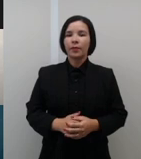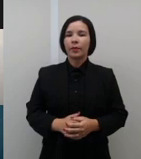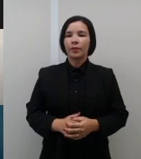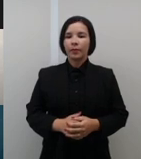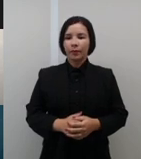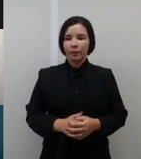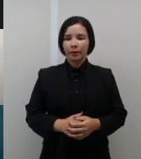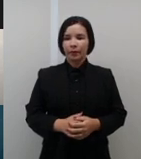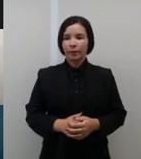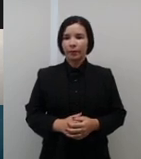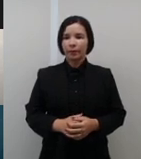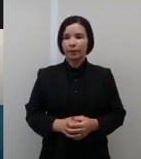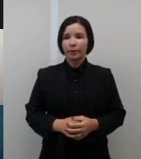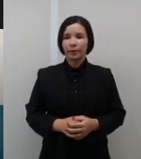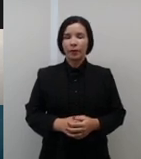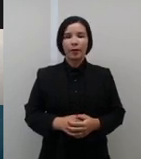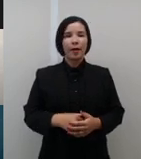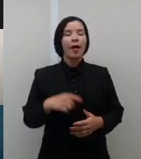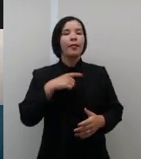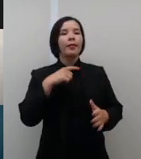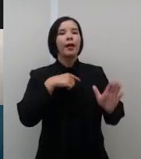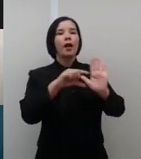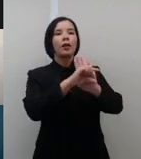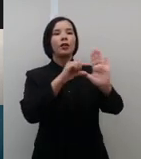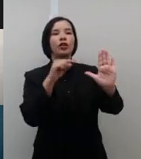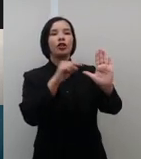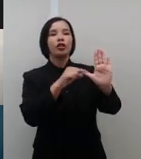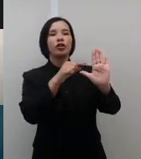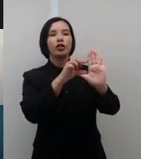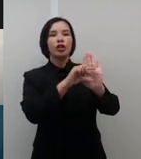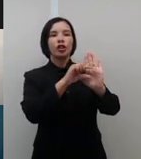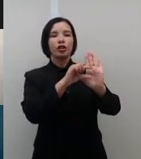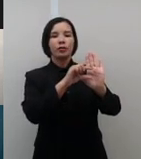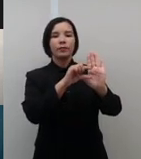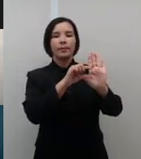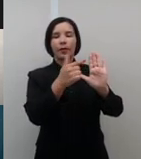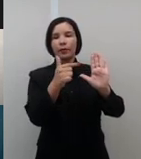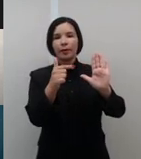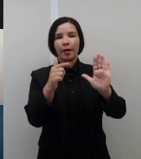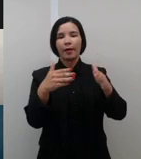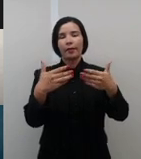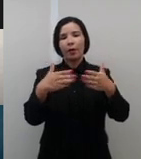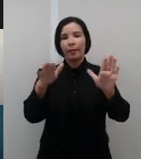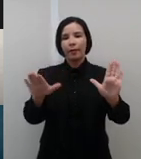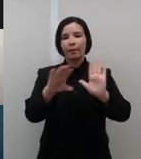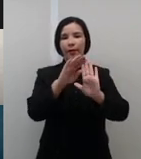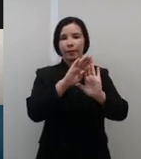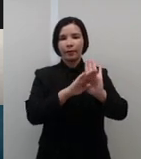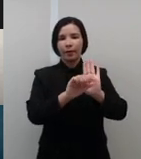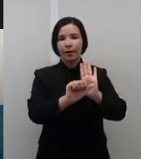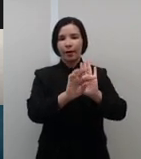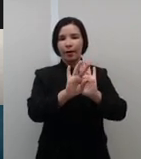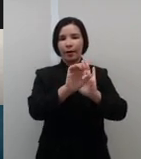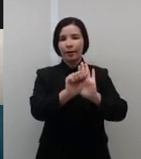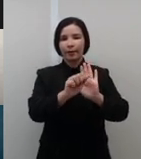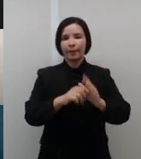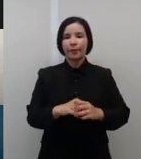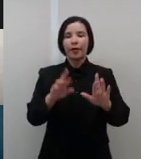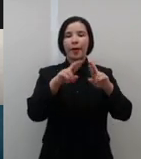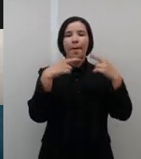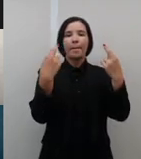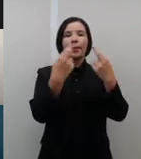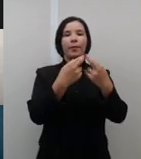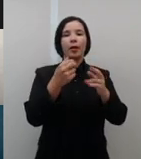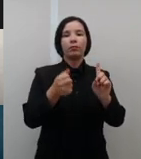Consulto se há mais algum destaque. Então, não havendo, declaro aprovado o bloco. E chamo a primeira sustentação oral, RESP